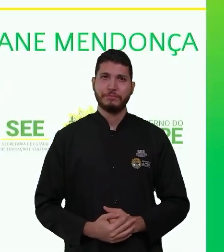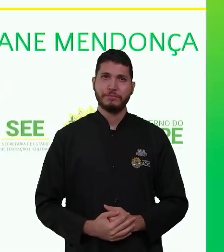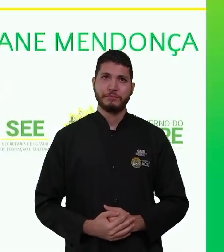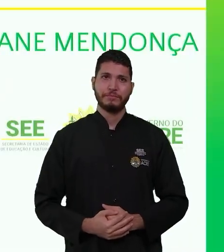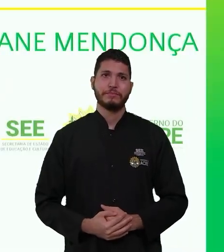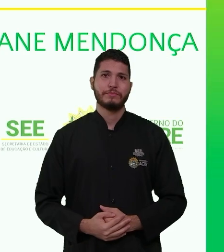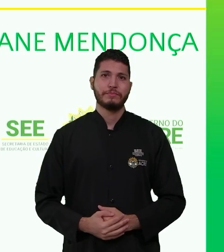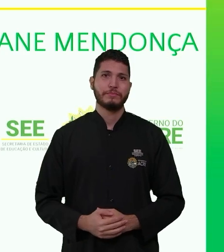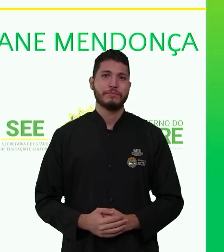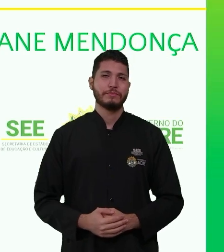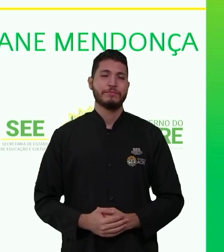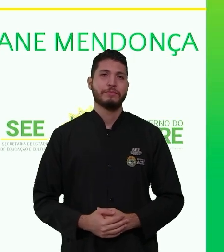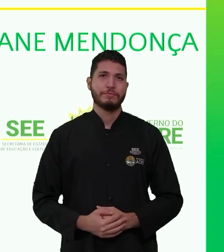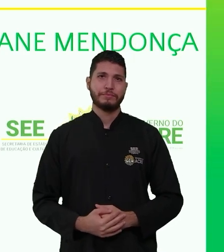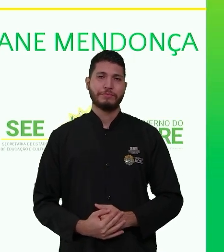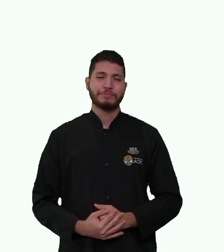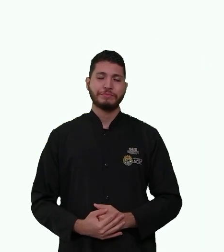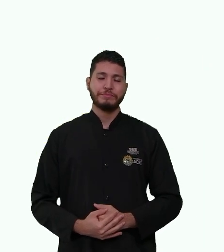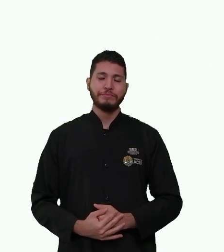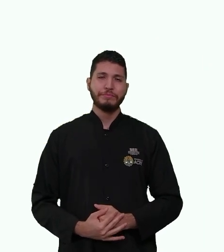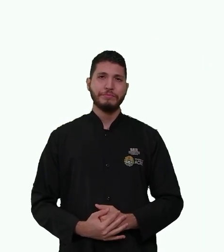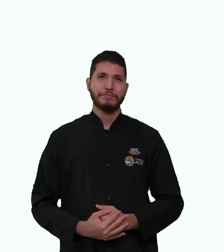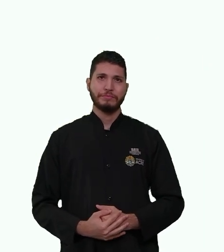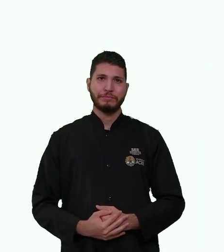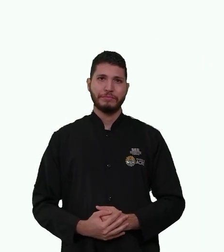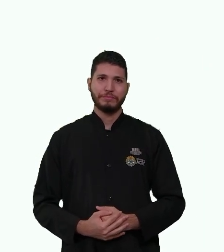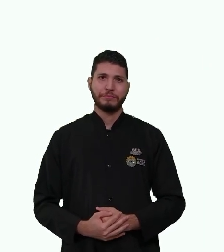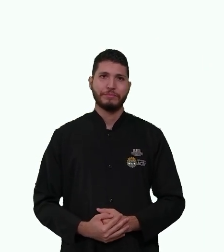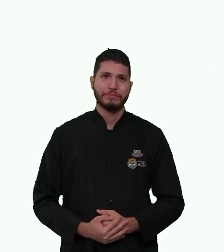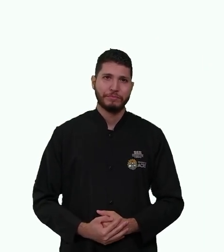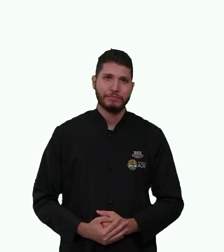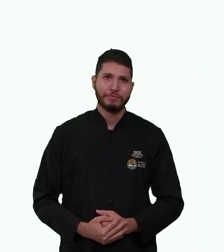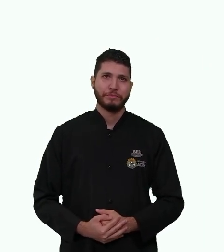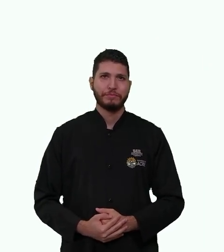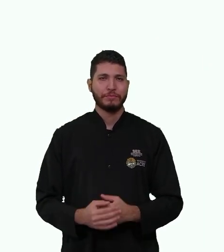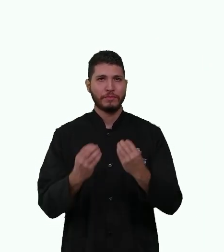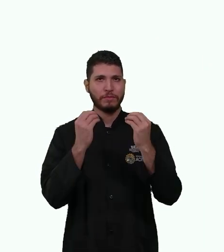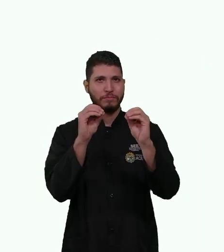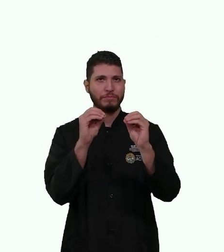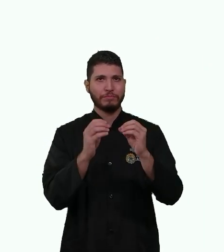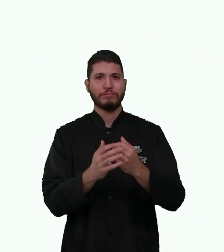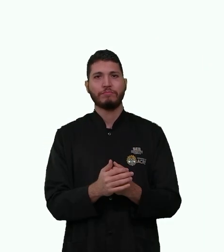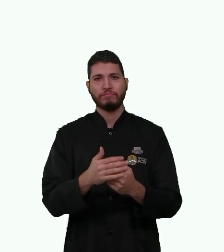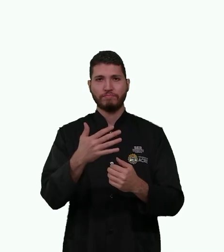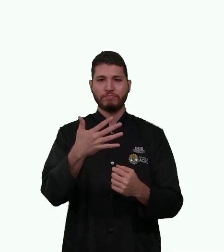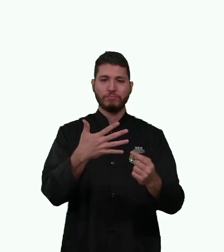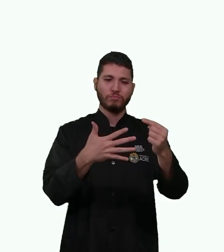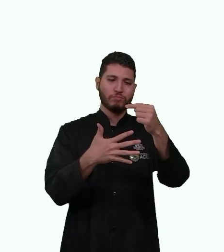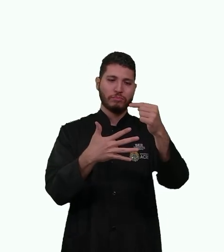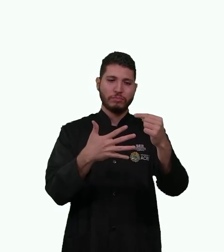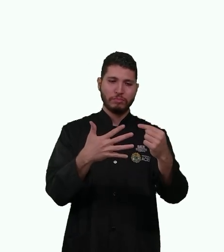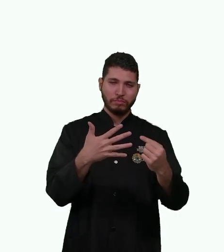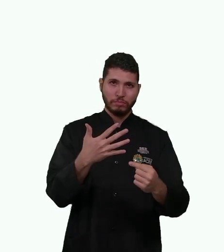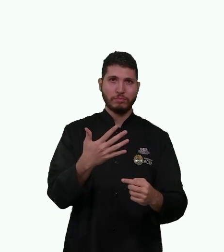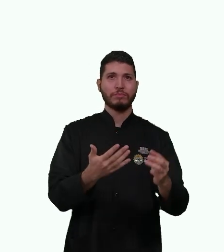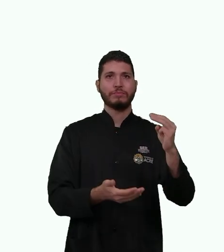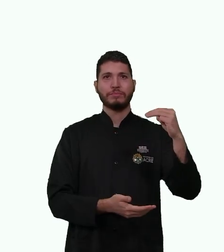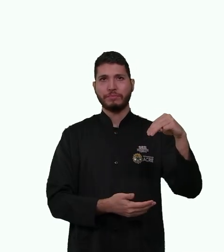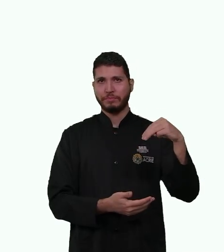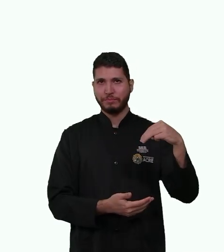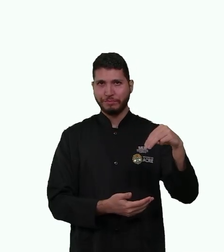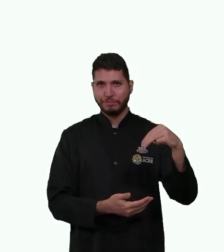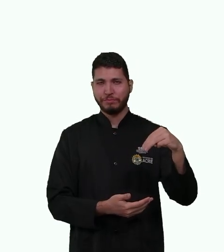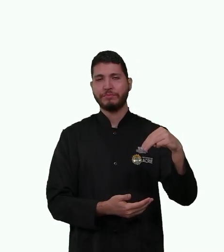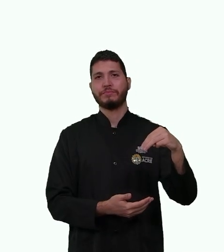nosso assunto é porcentagem. Aqui eu coloquei o top 5 de matemática no Enem. Esse top